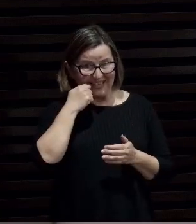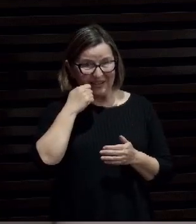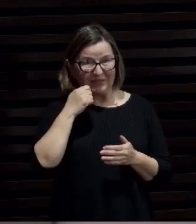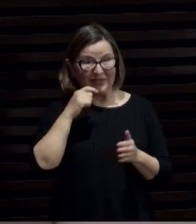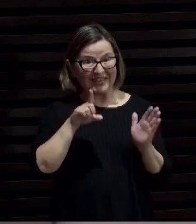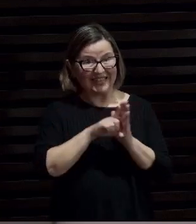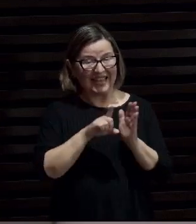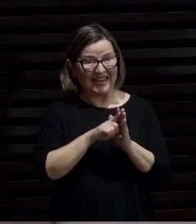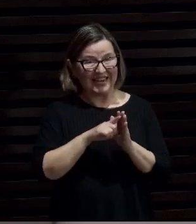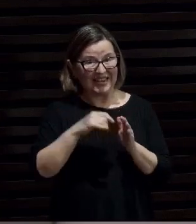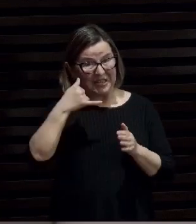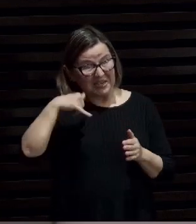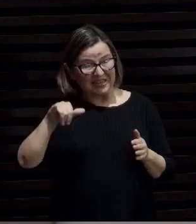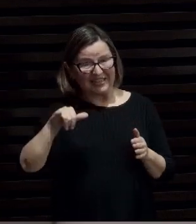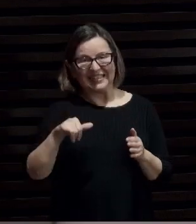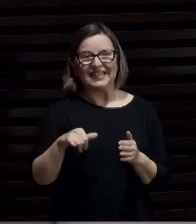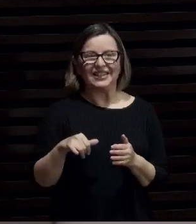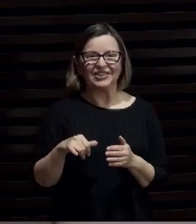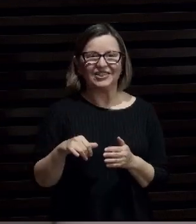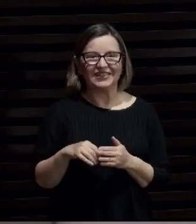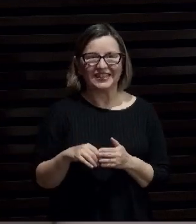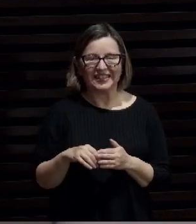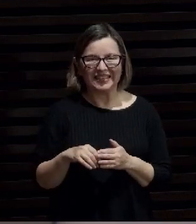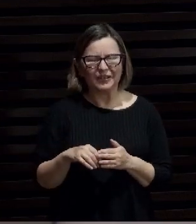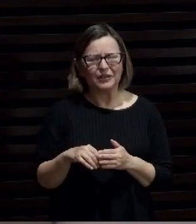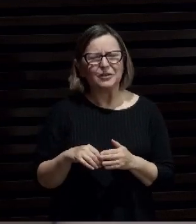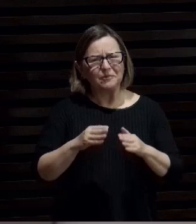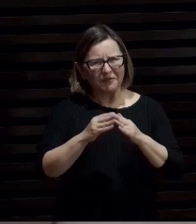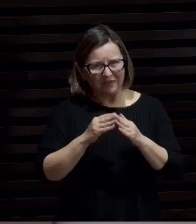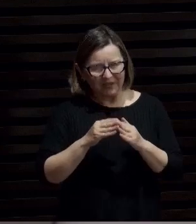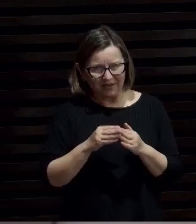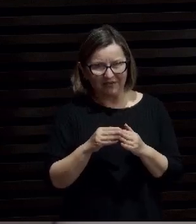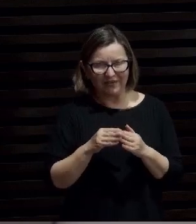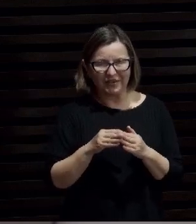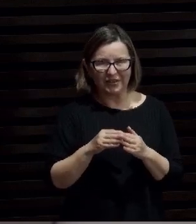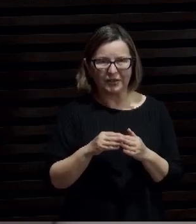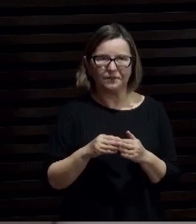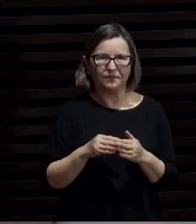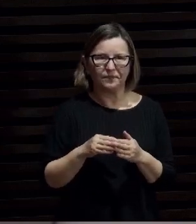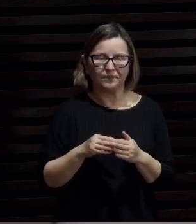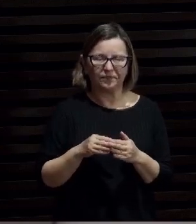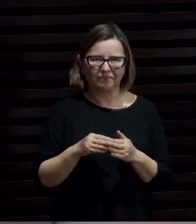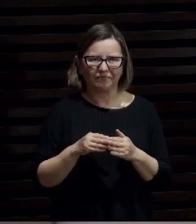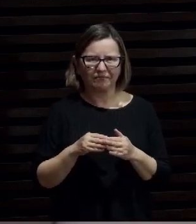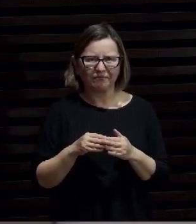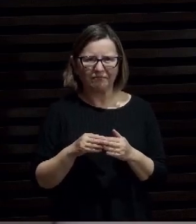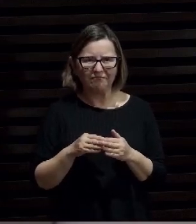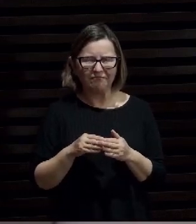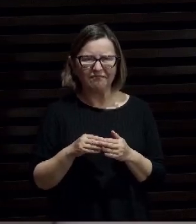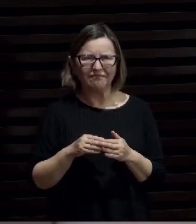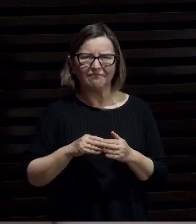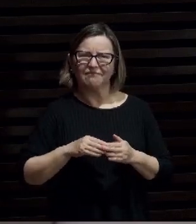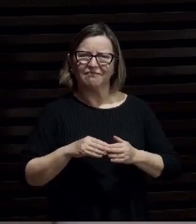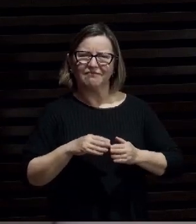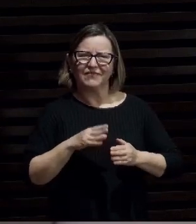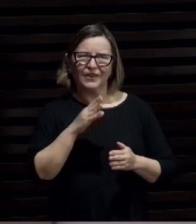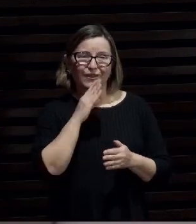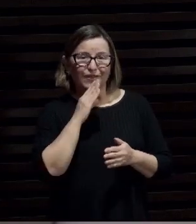humildade que atentes diligentemente para o mistério do novo nascimento.